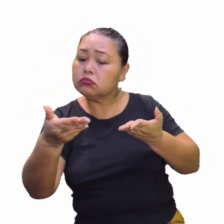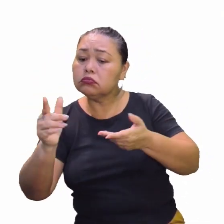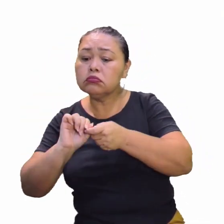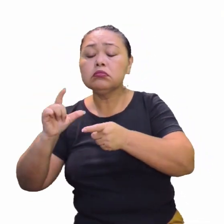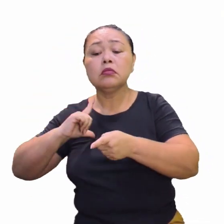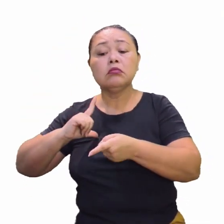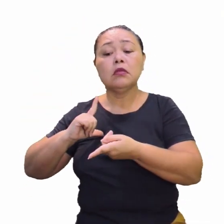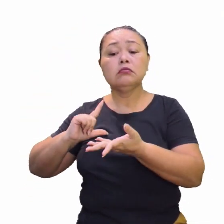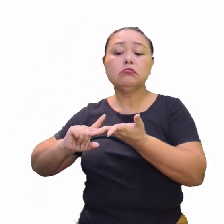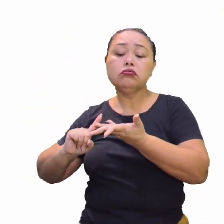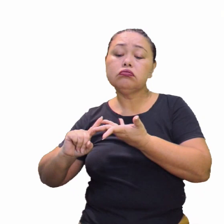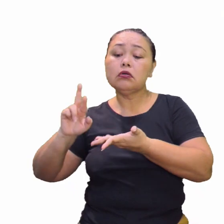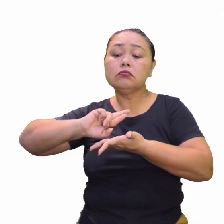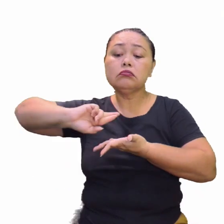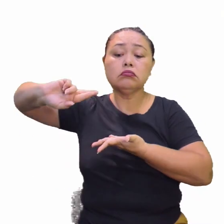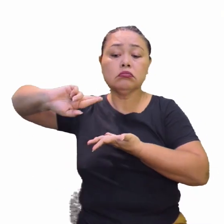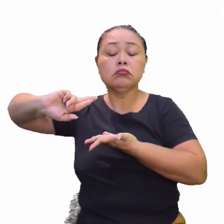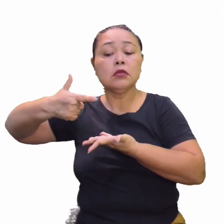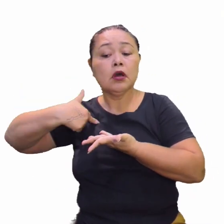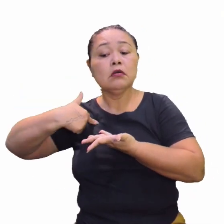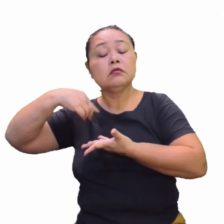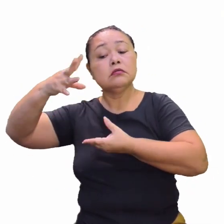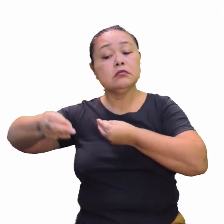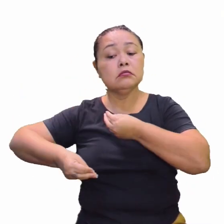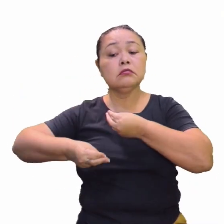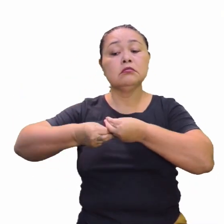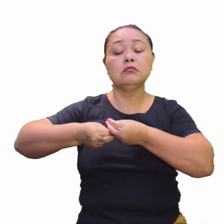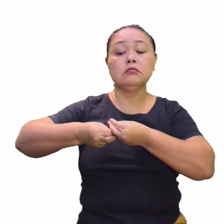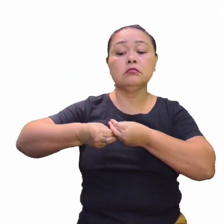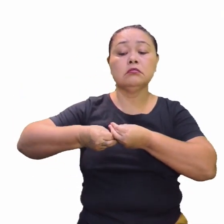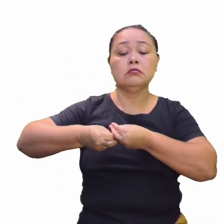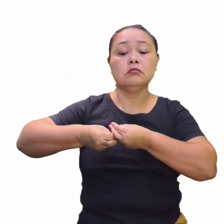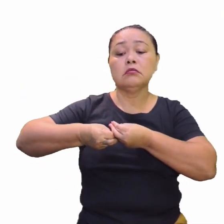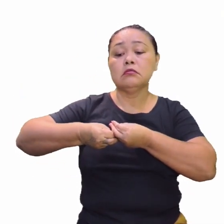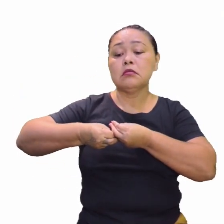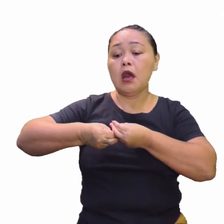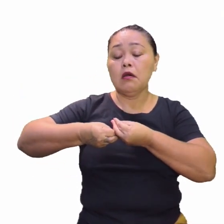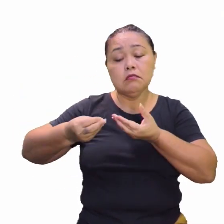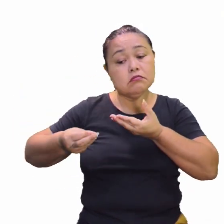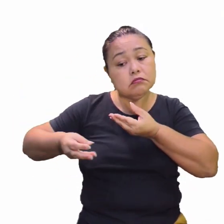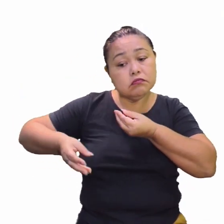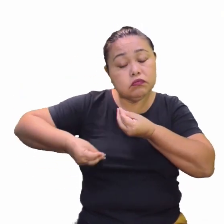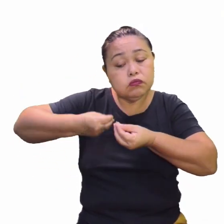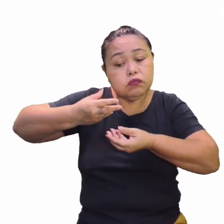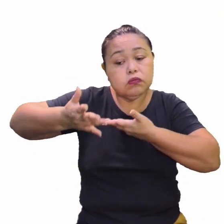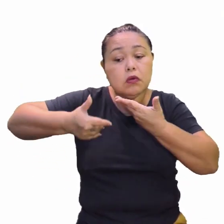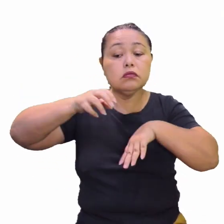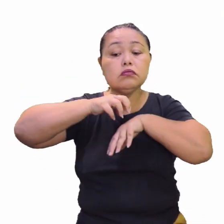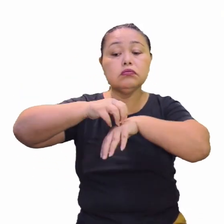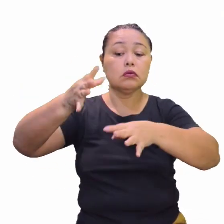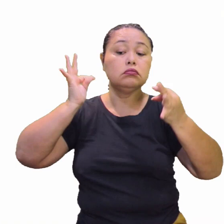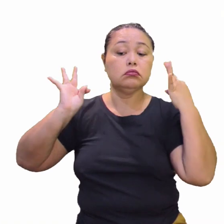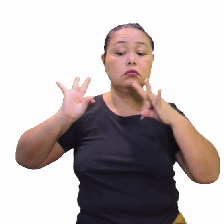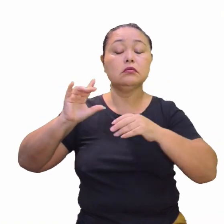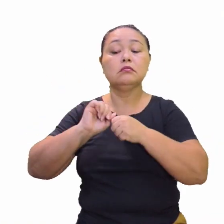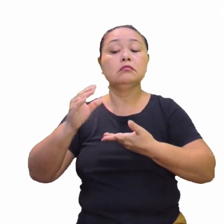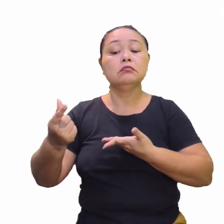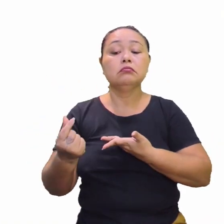diversas religiões que contribuem aí para, vamos colocar, um grande fomento no turismo